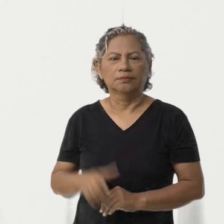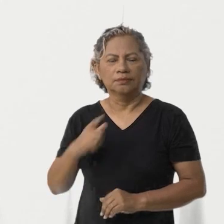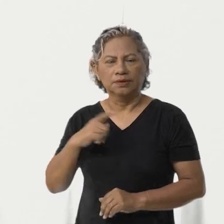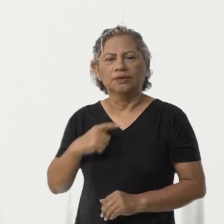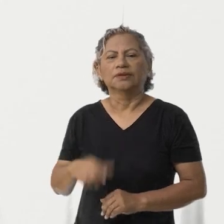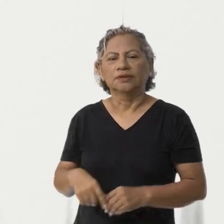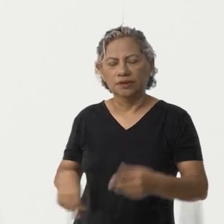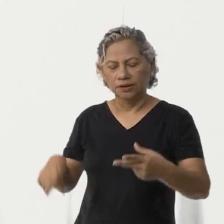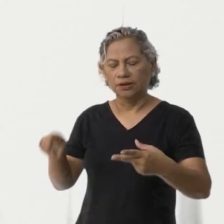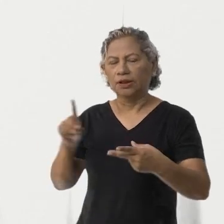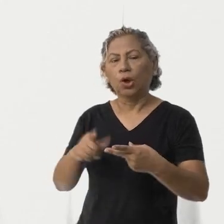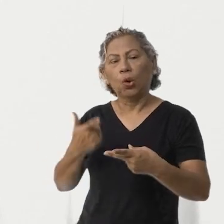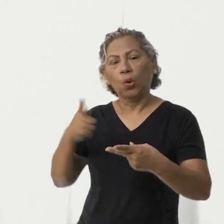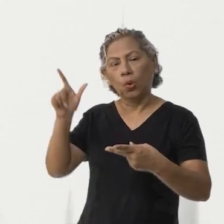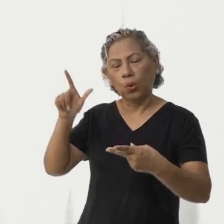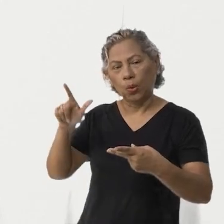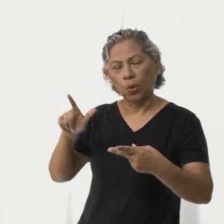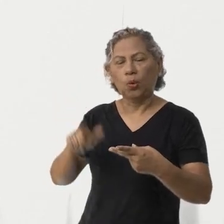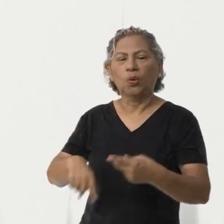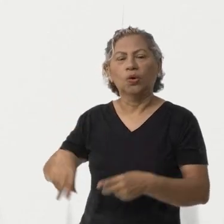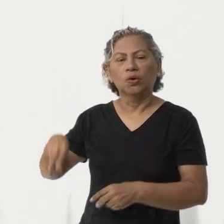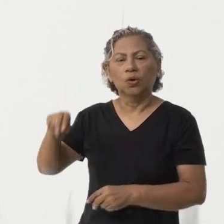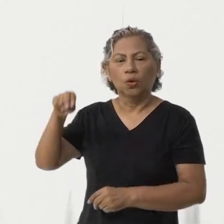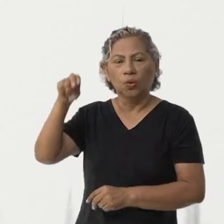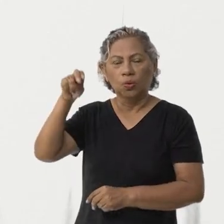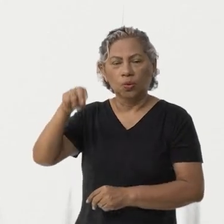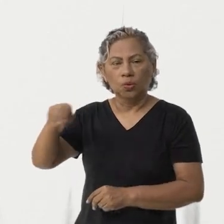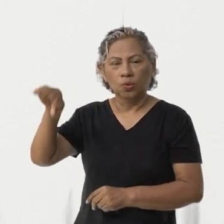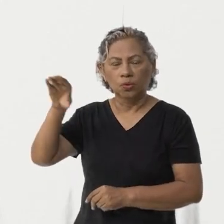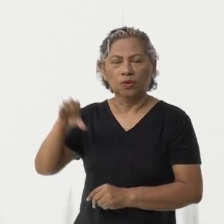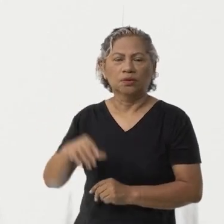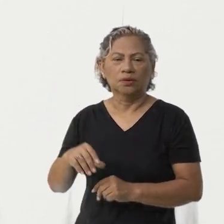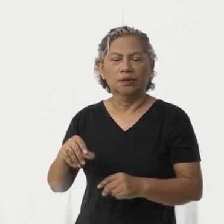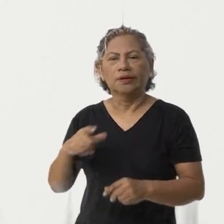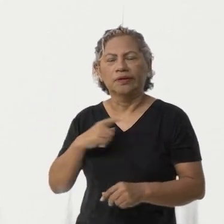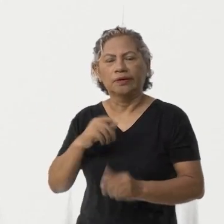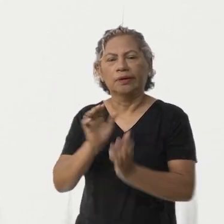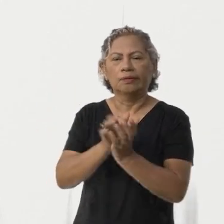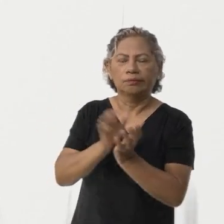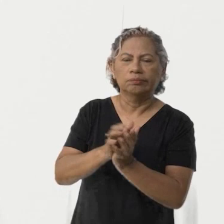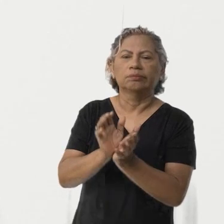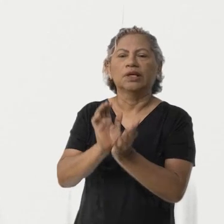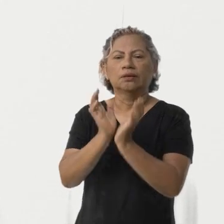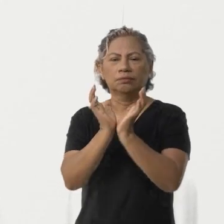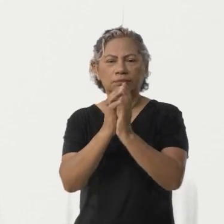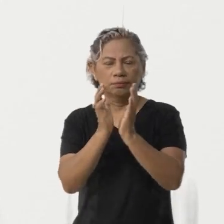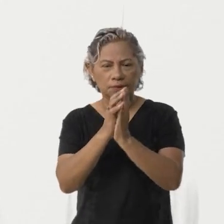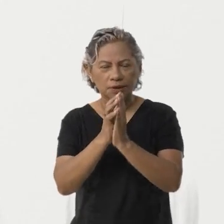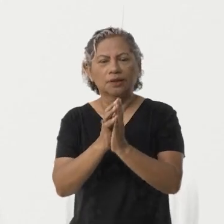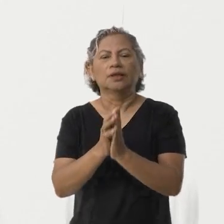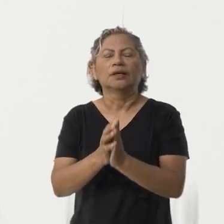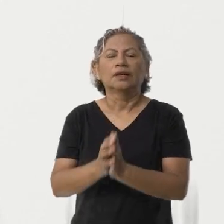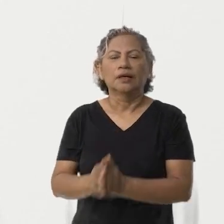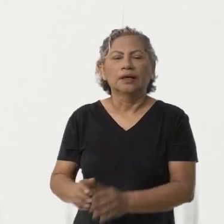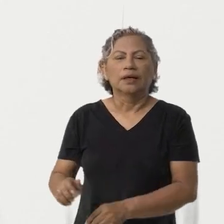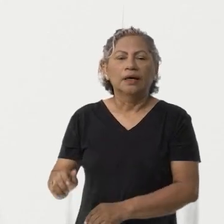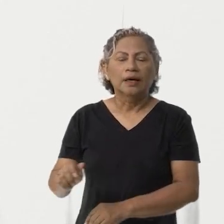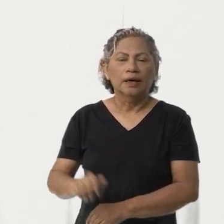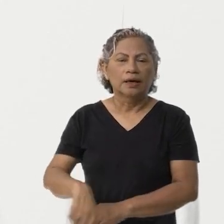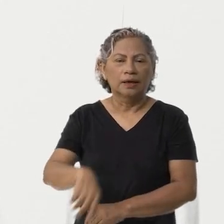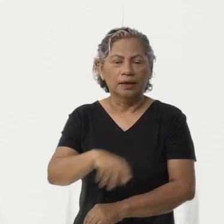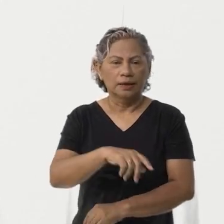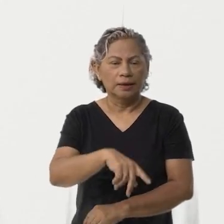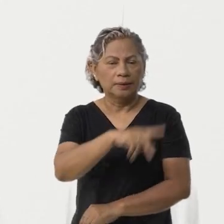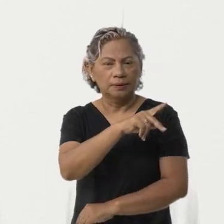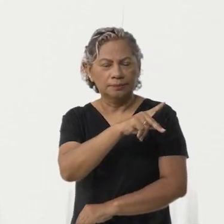o nordeste, Maranhão, Piauí, Ceará, Rio Grande do Norte, Paraíba,